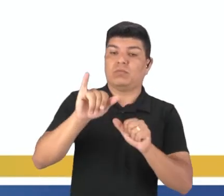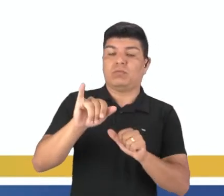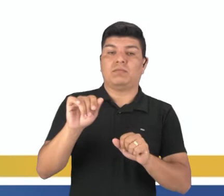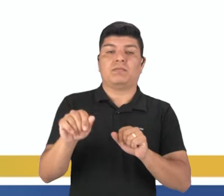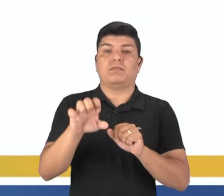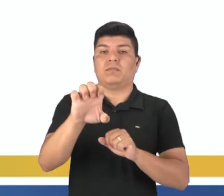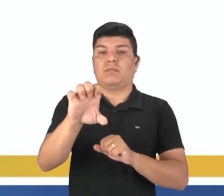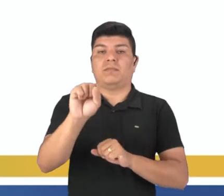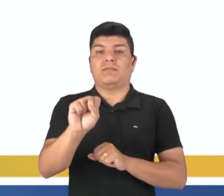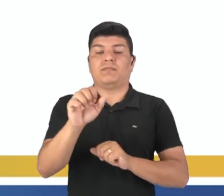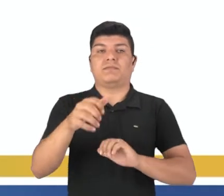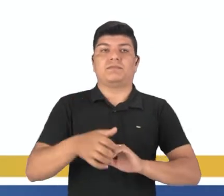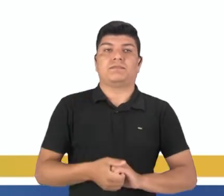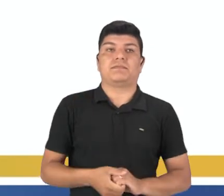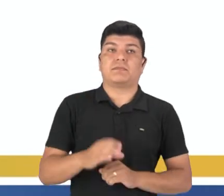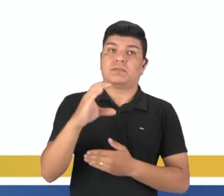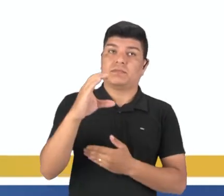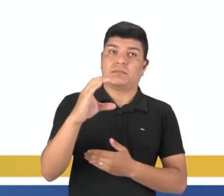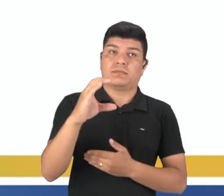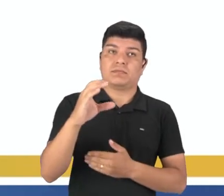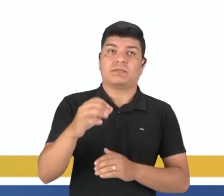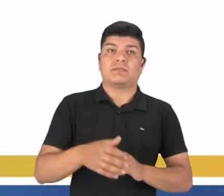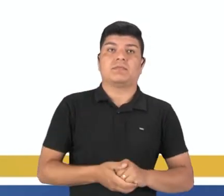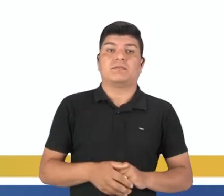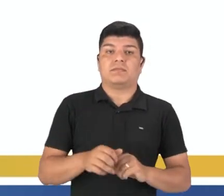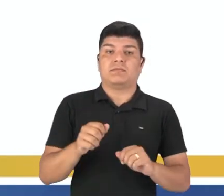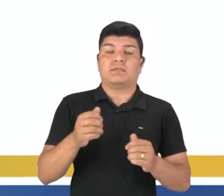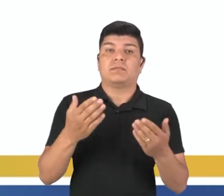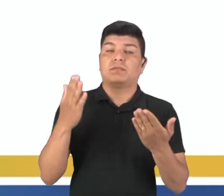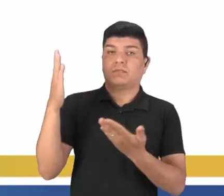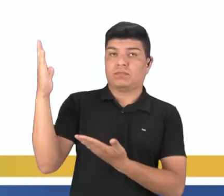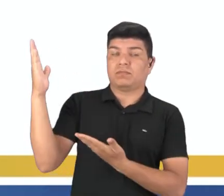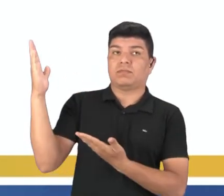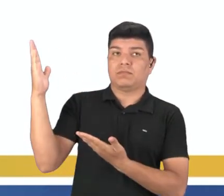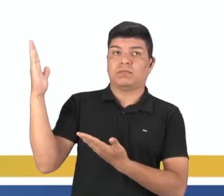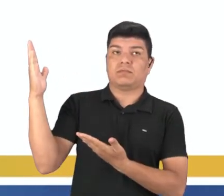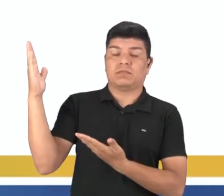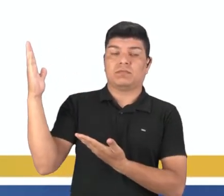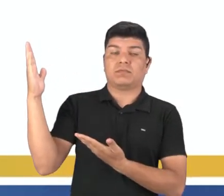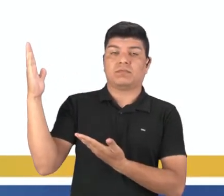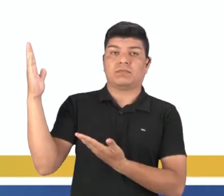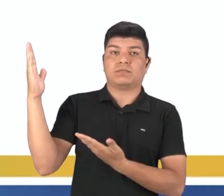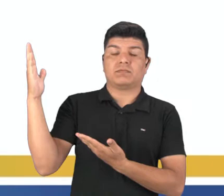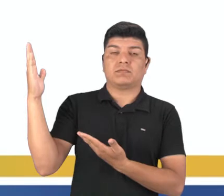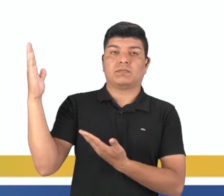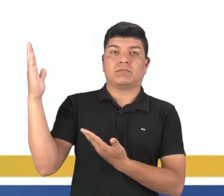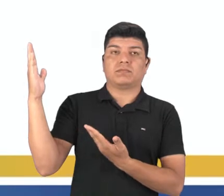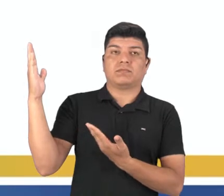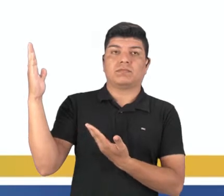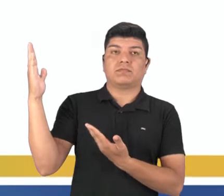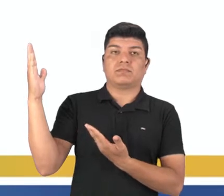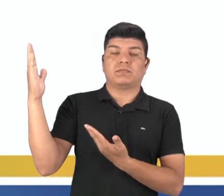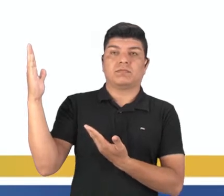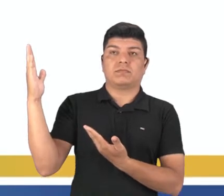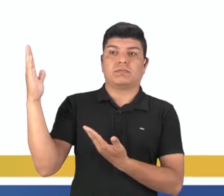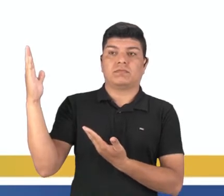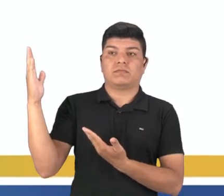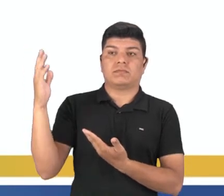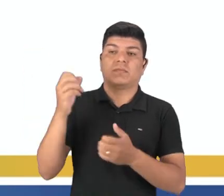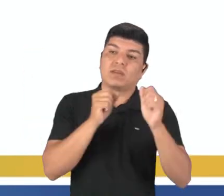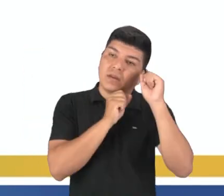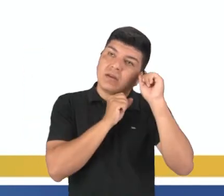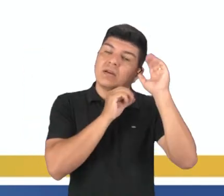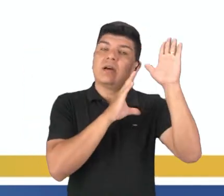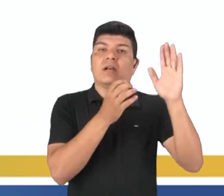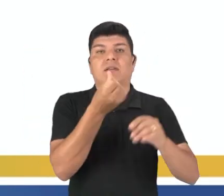e acrescenta o s letras e wake up at Six she wakes up at Six ela